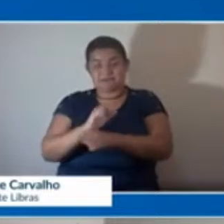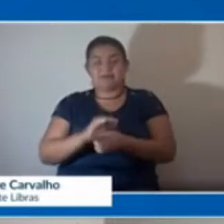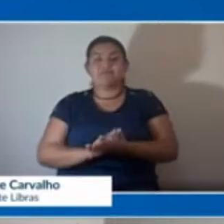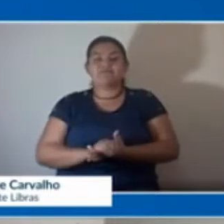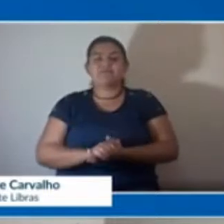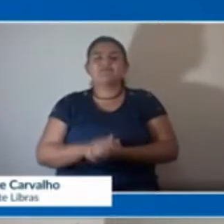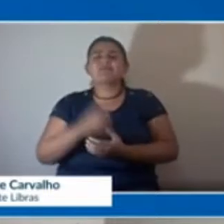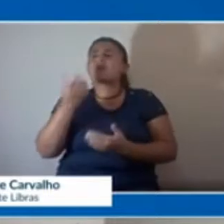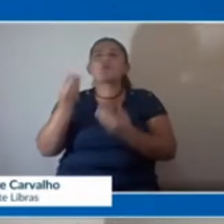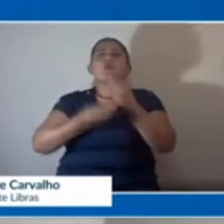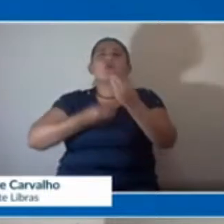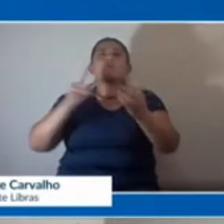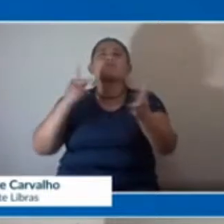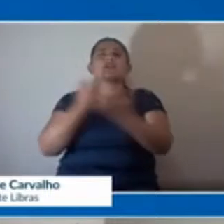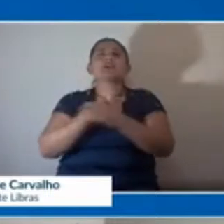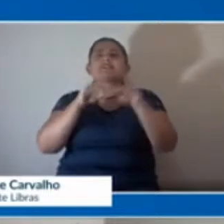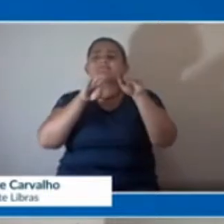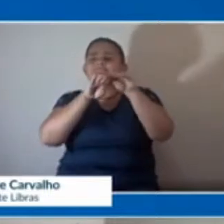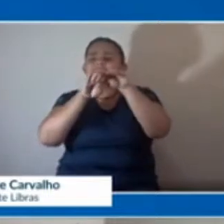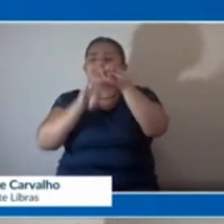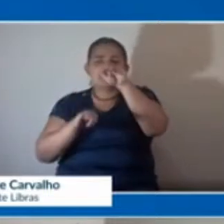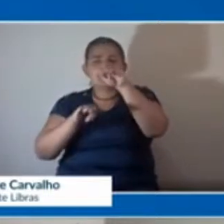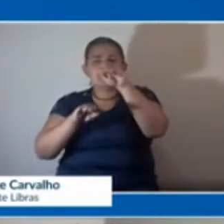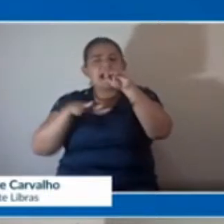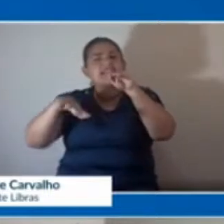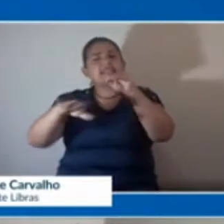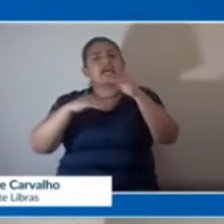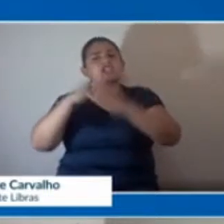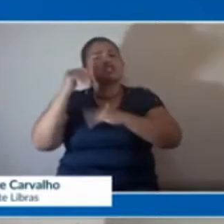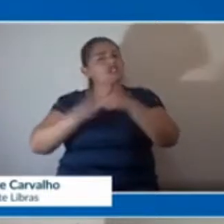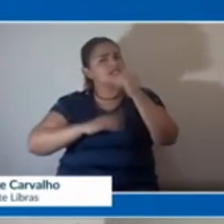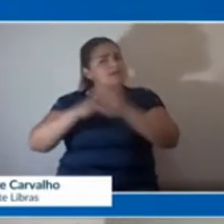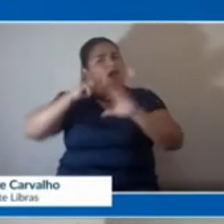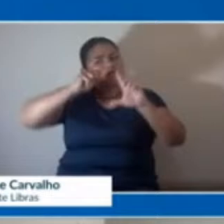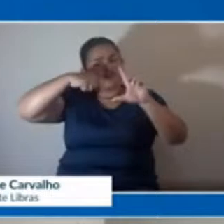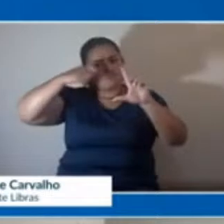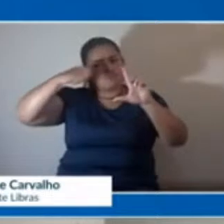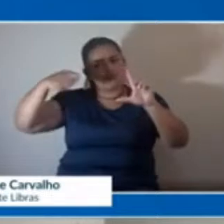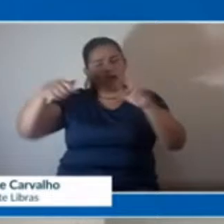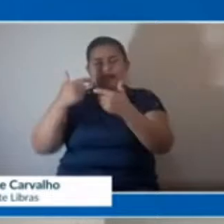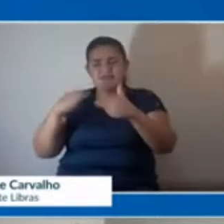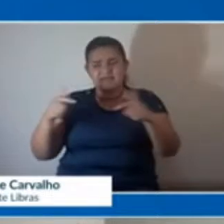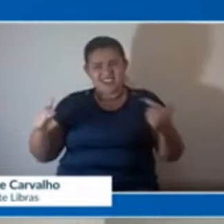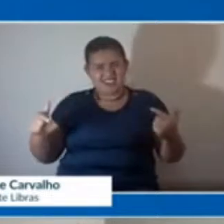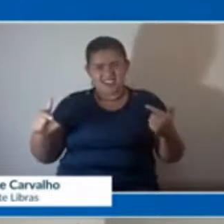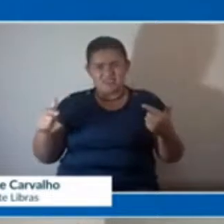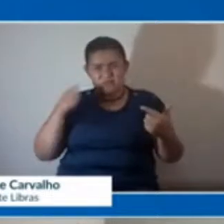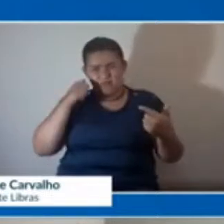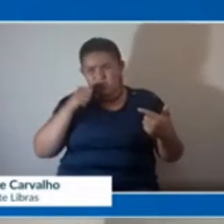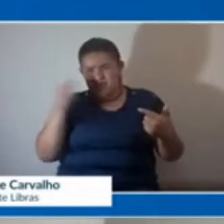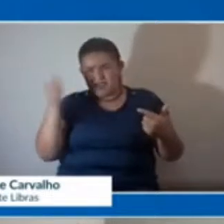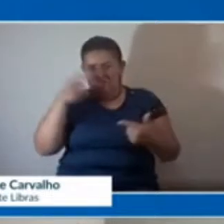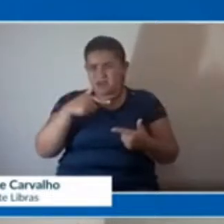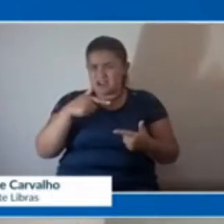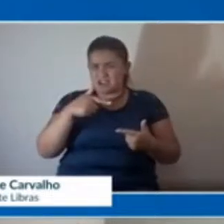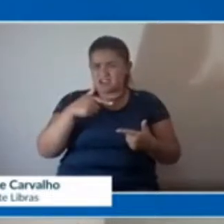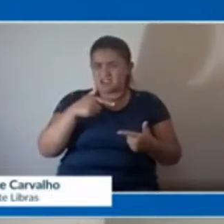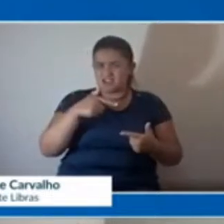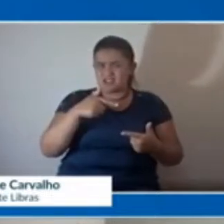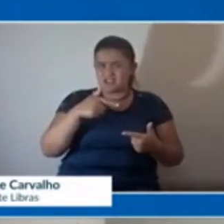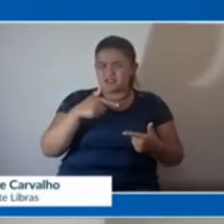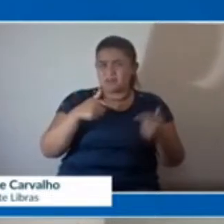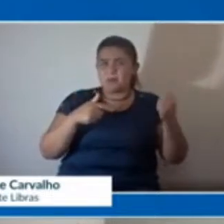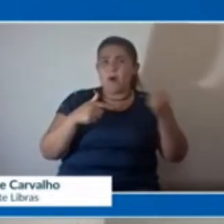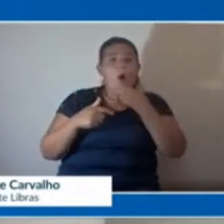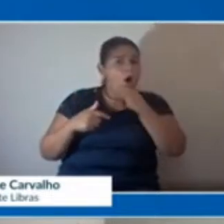desigualdade também no mercado de produção cinematográfica. Ainda há menos mulheres do que homens no cinema, e segundo